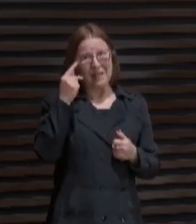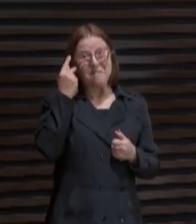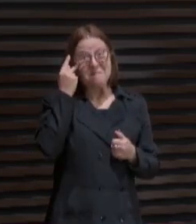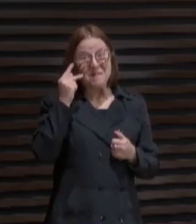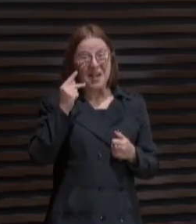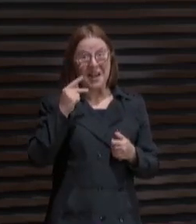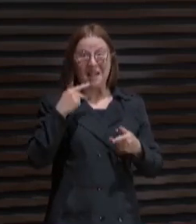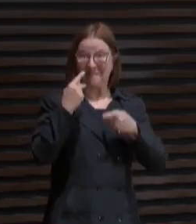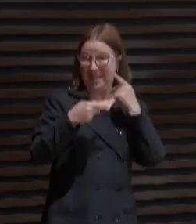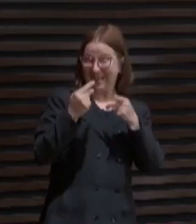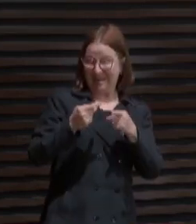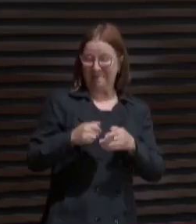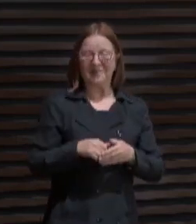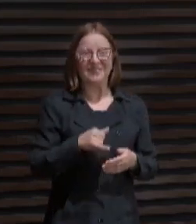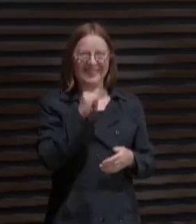aqui